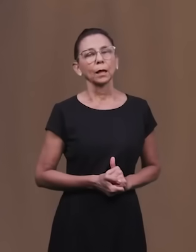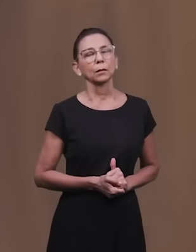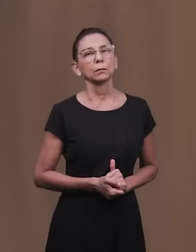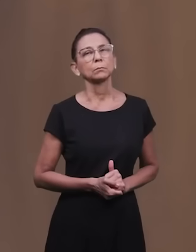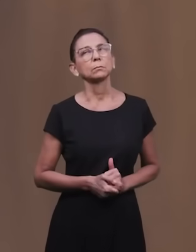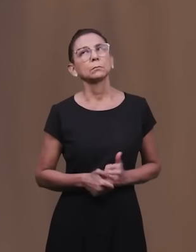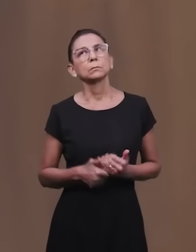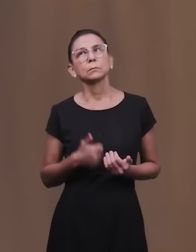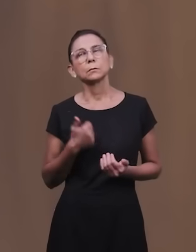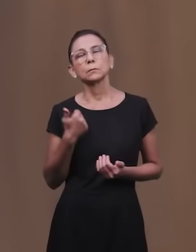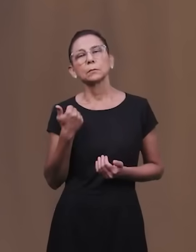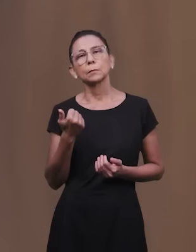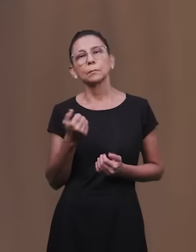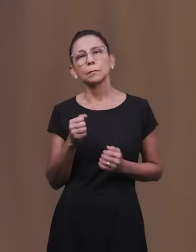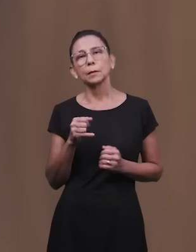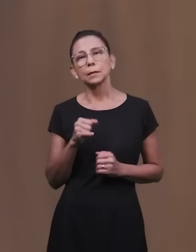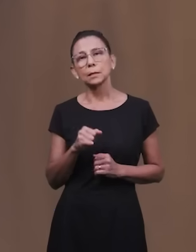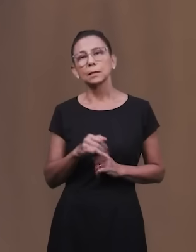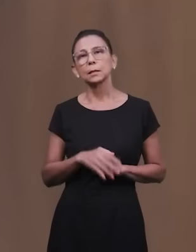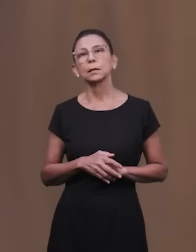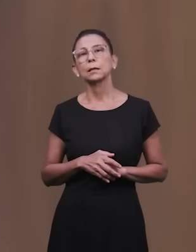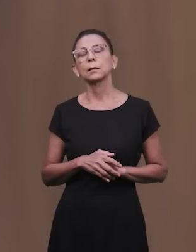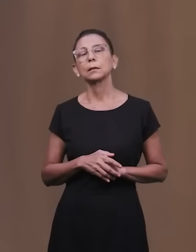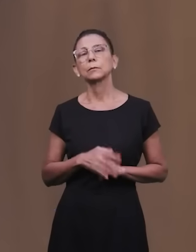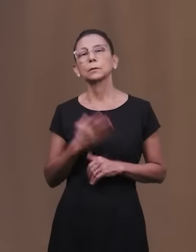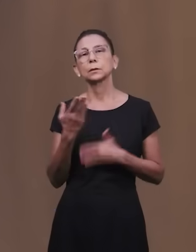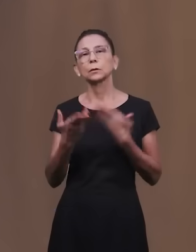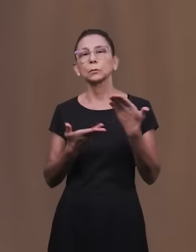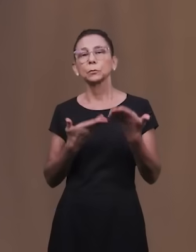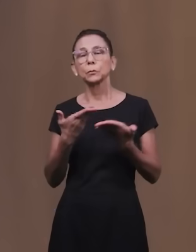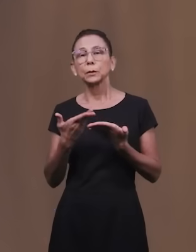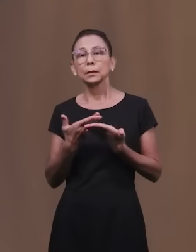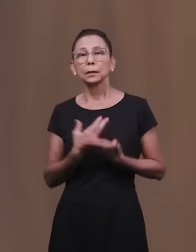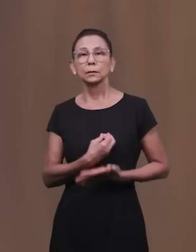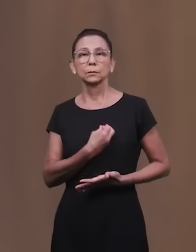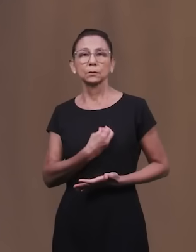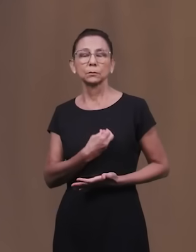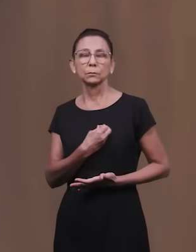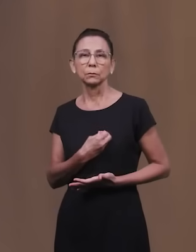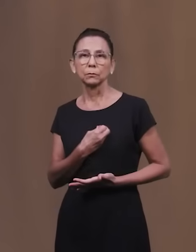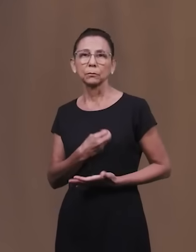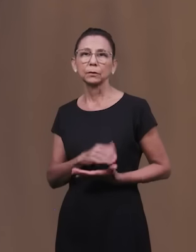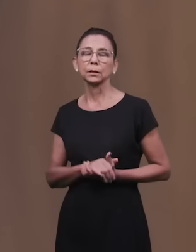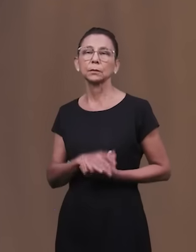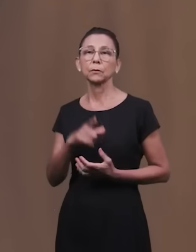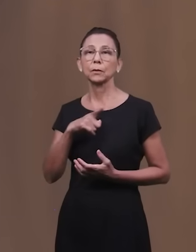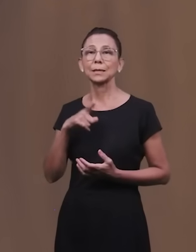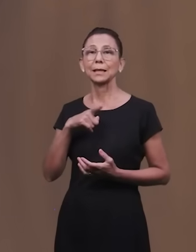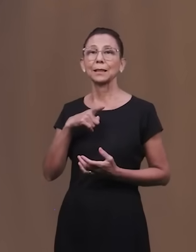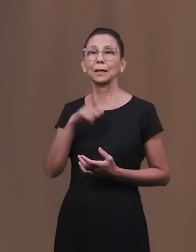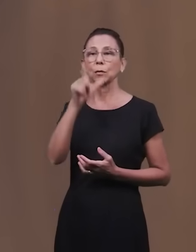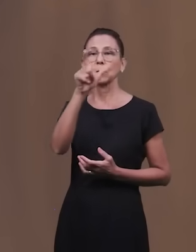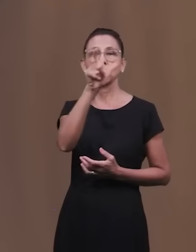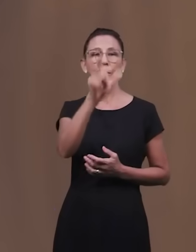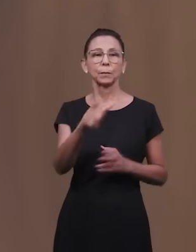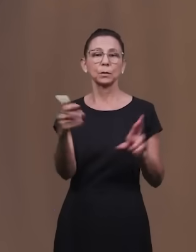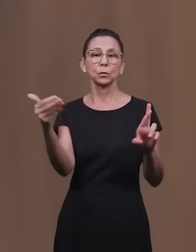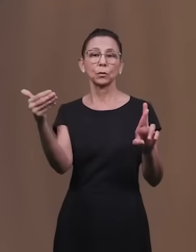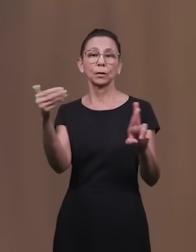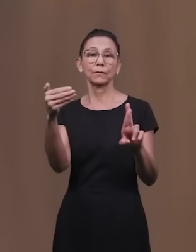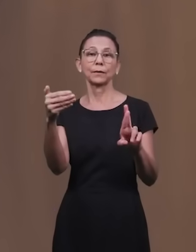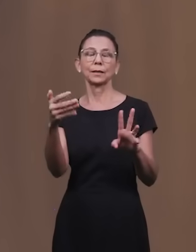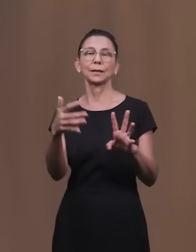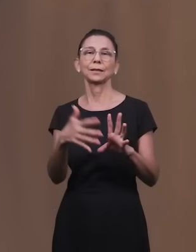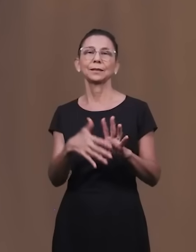pessoas, poder eleger uma referência, cuidar mais de si, as pessoas